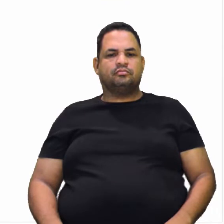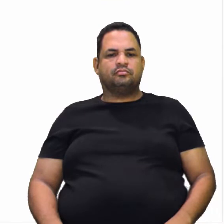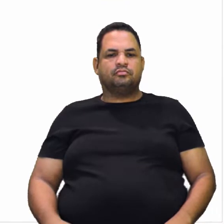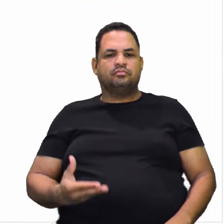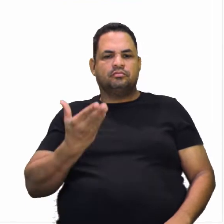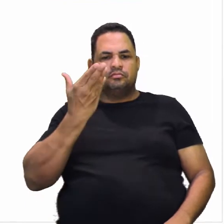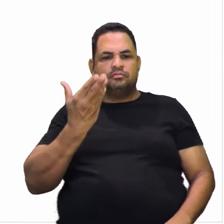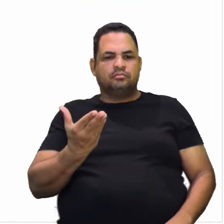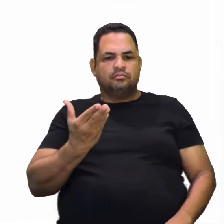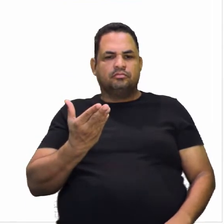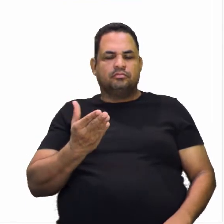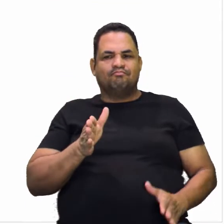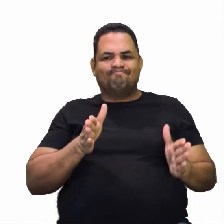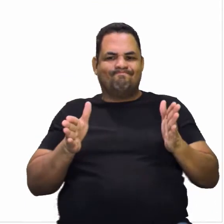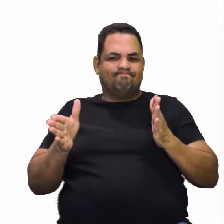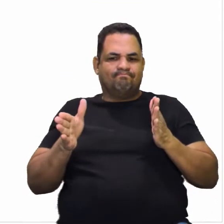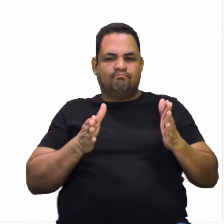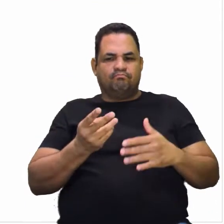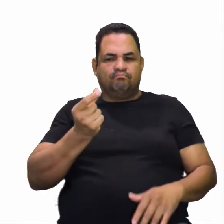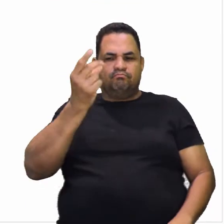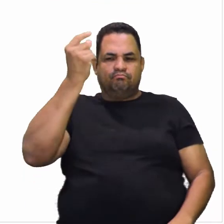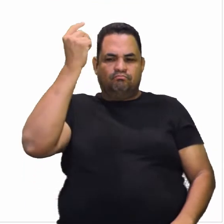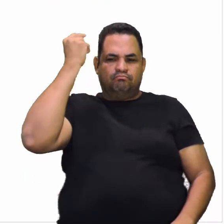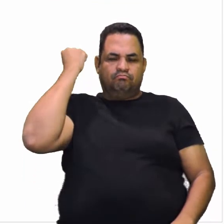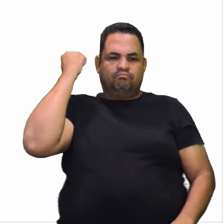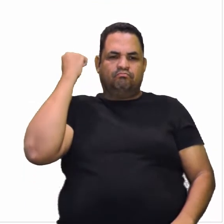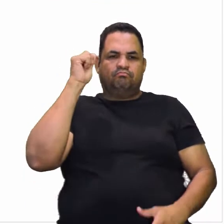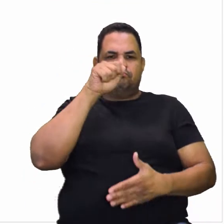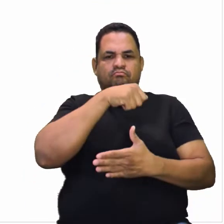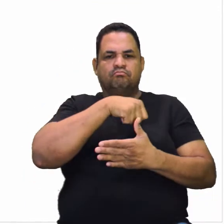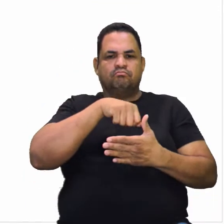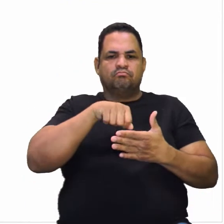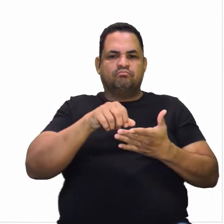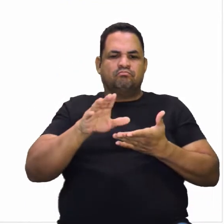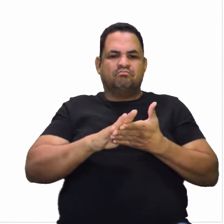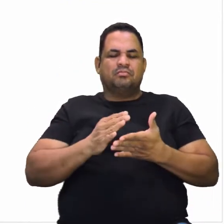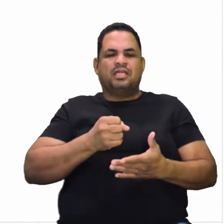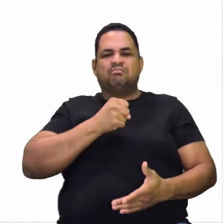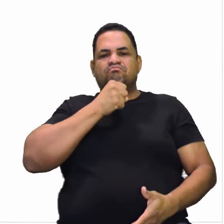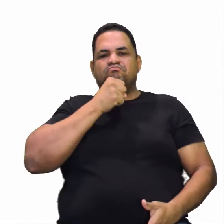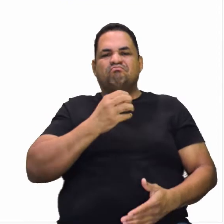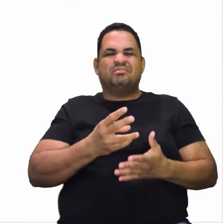Olha o período. É um dos registros mais antigos da história